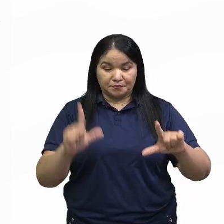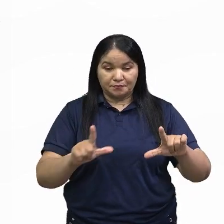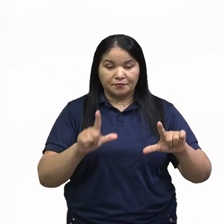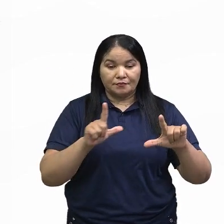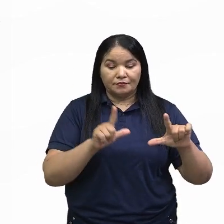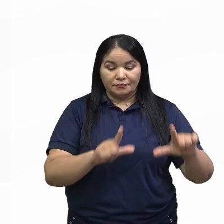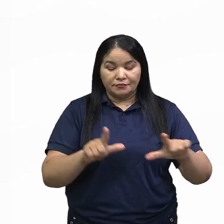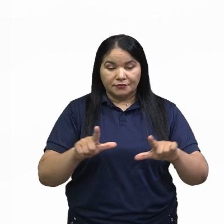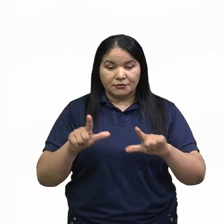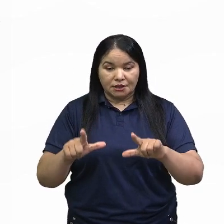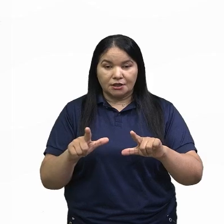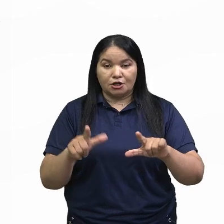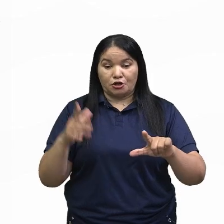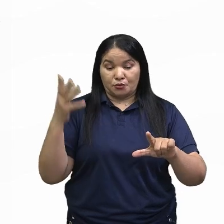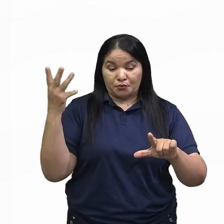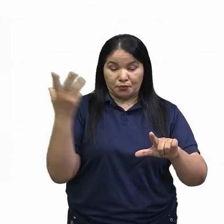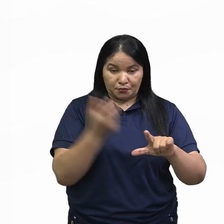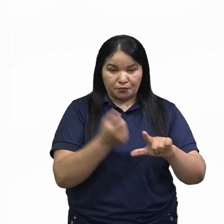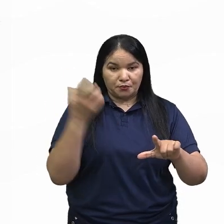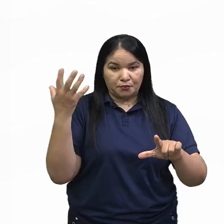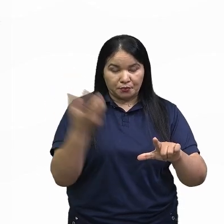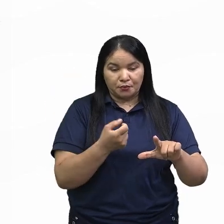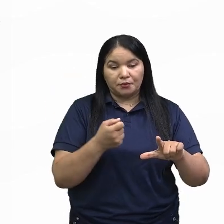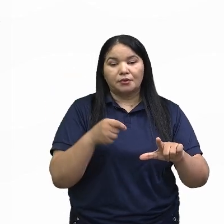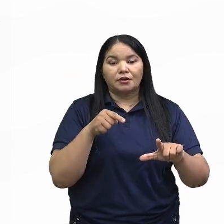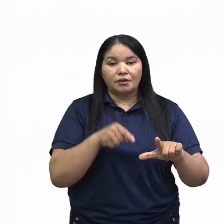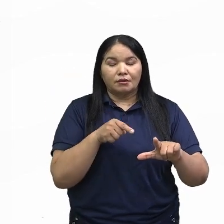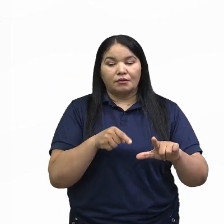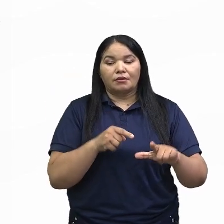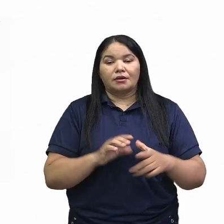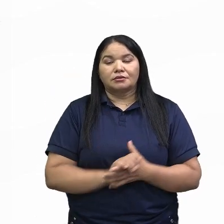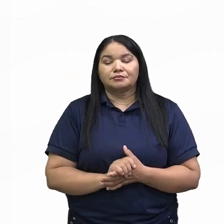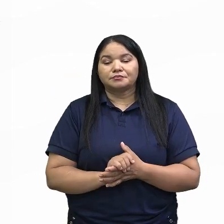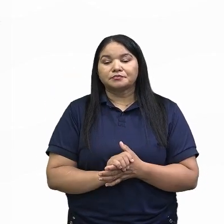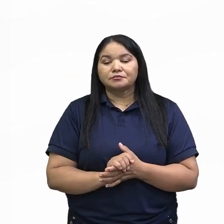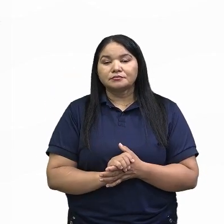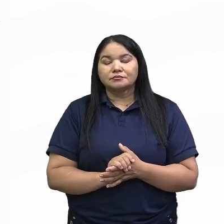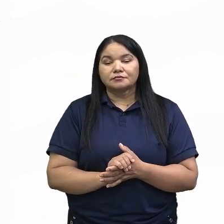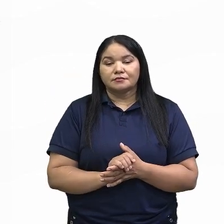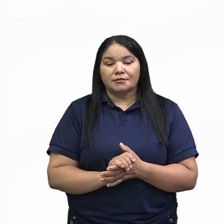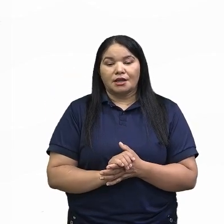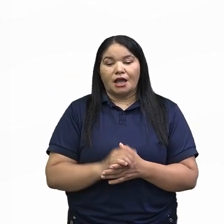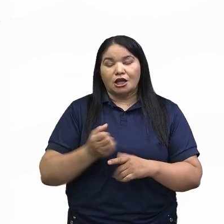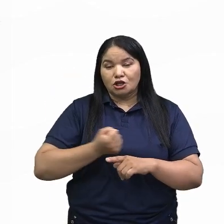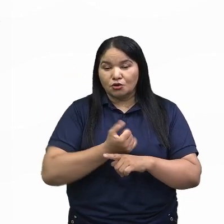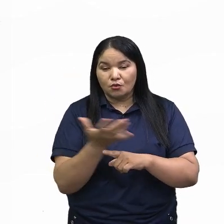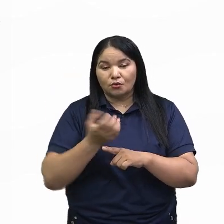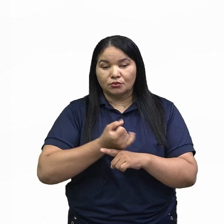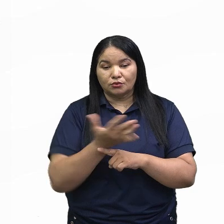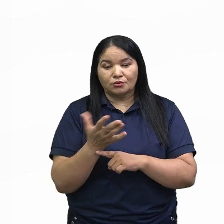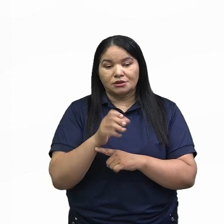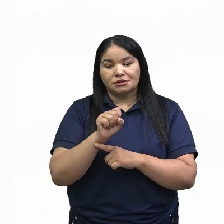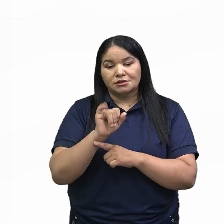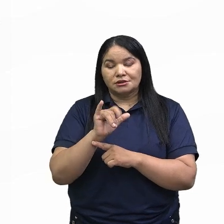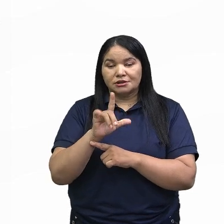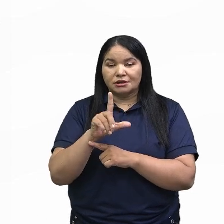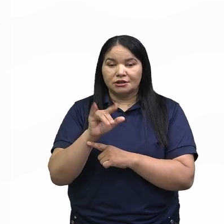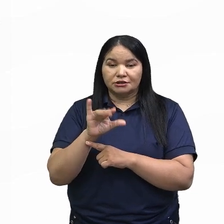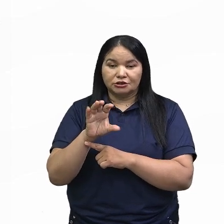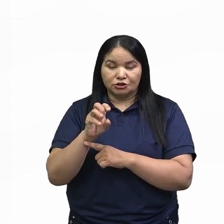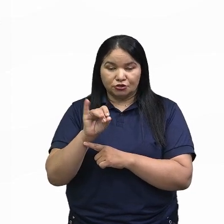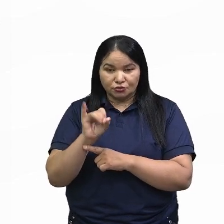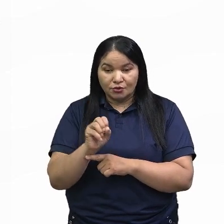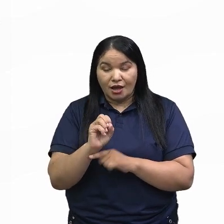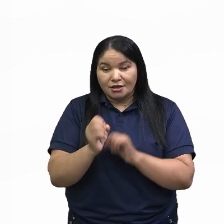material semicondutor, geralmente esse material é o silício, gerando eletricidade